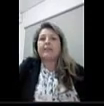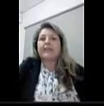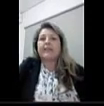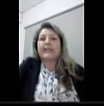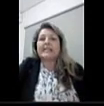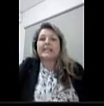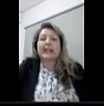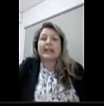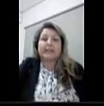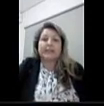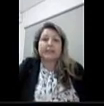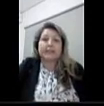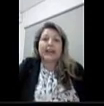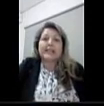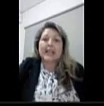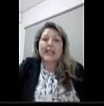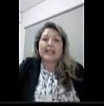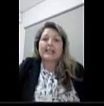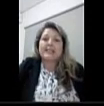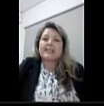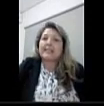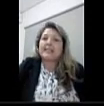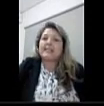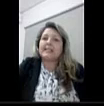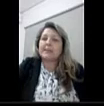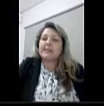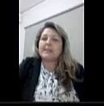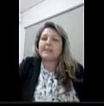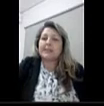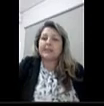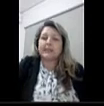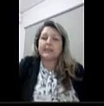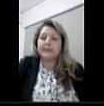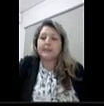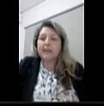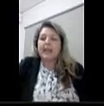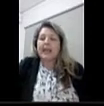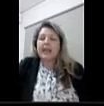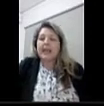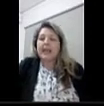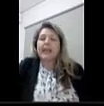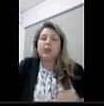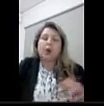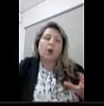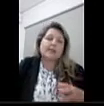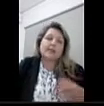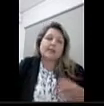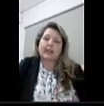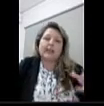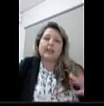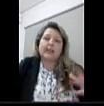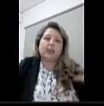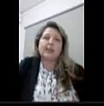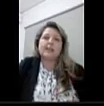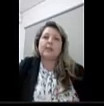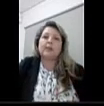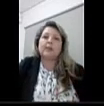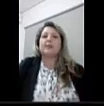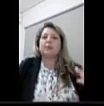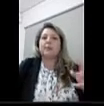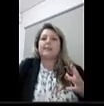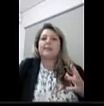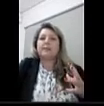Evitar ensinar várias regras escritas na mesma semana. Nós, aqui, a nossa